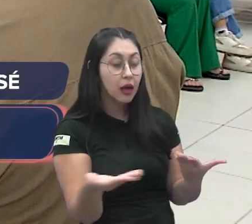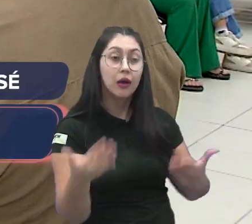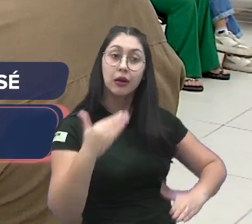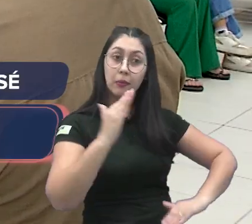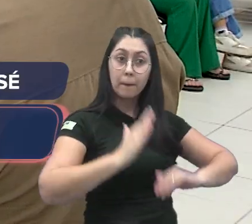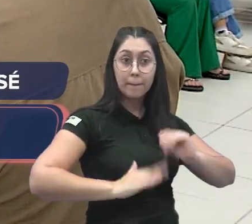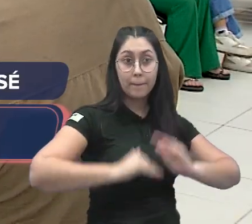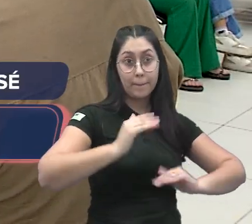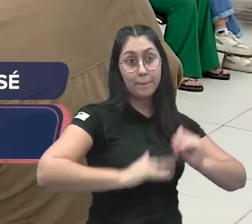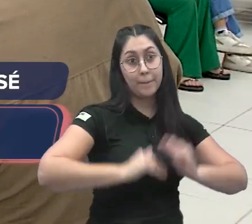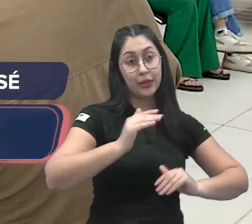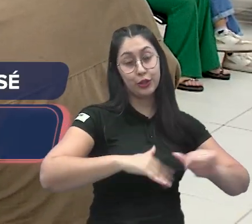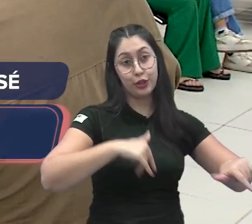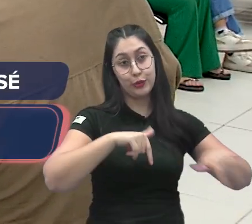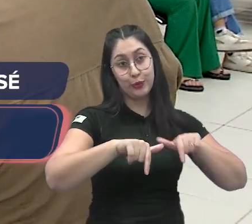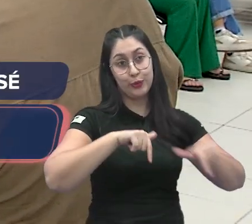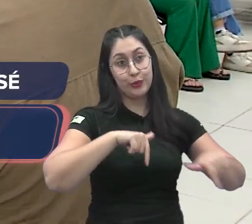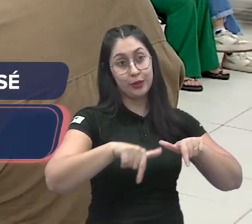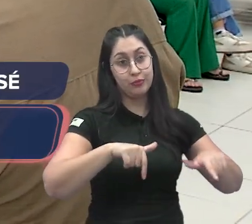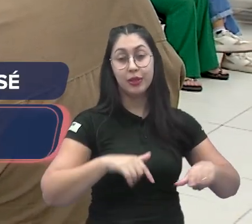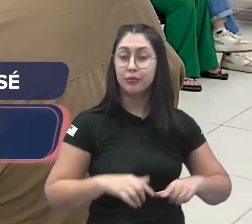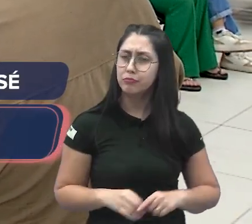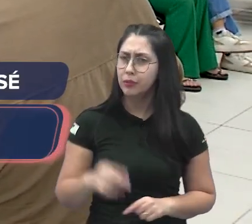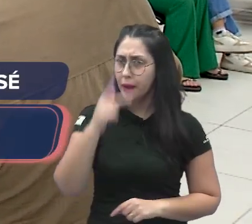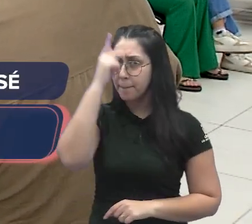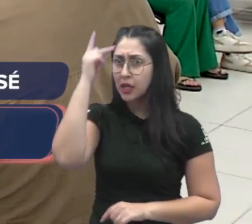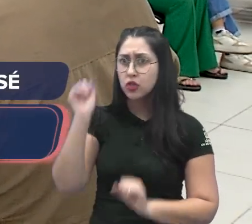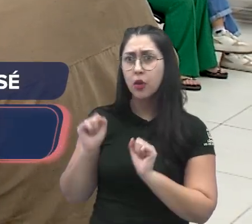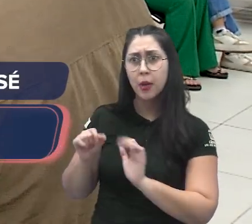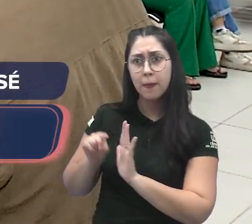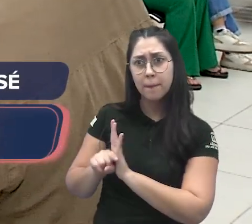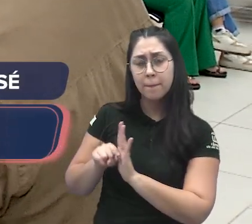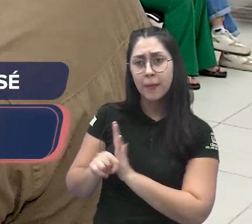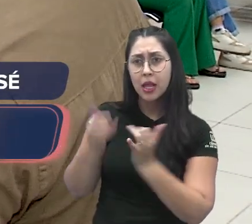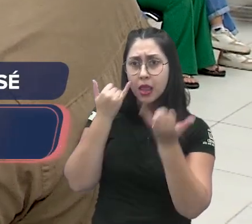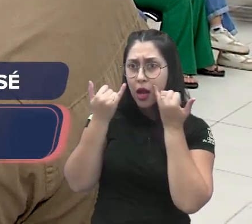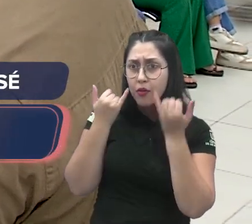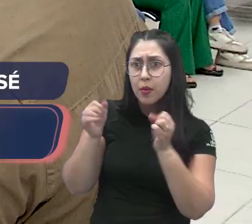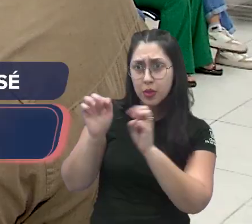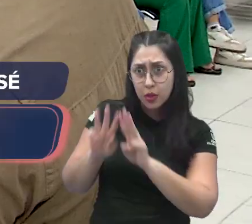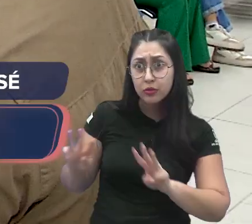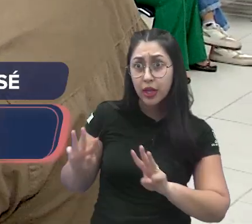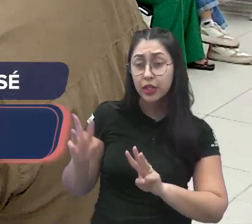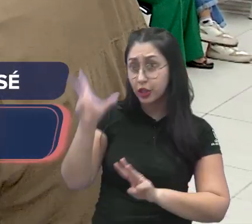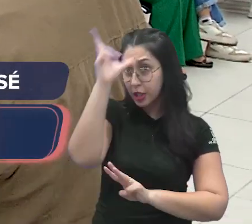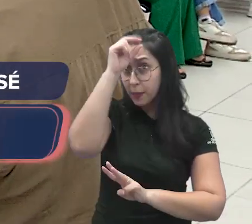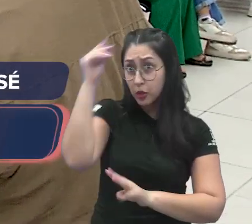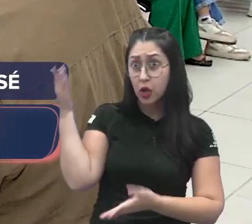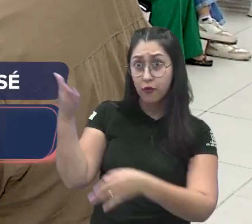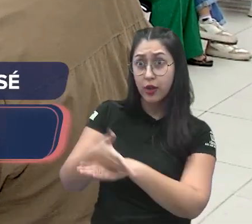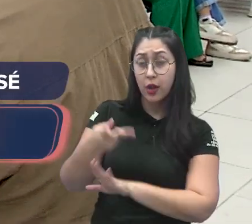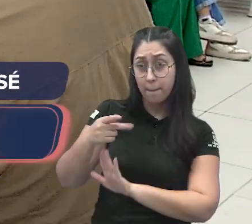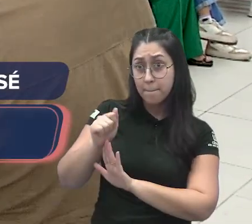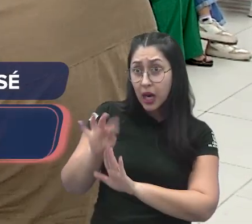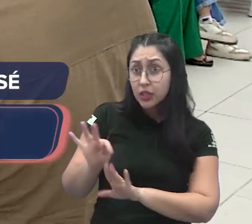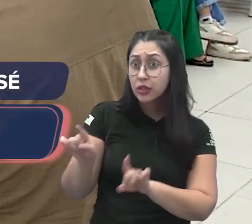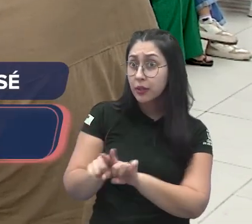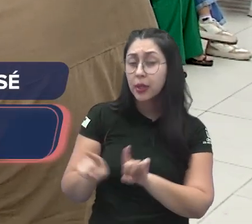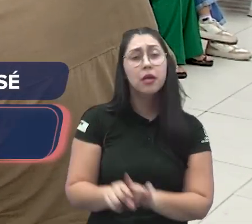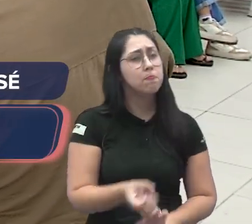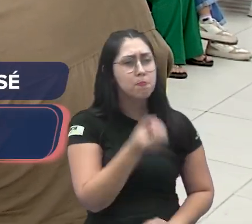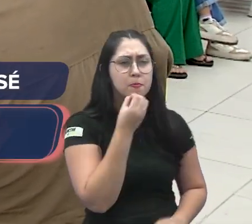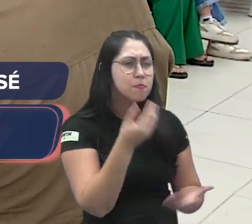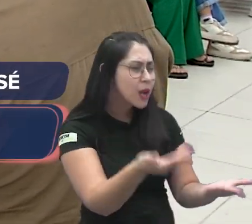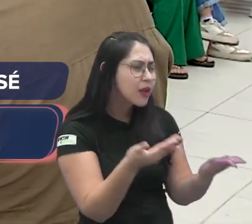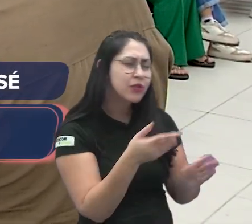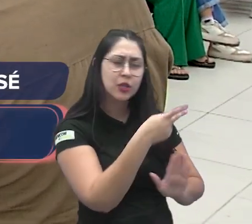aqueles pontos em que vão ser úteis para você no mundo do trabalho, né? A pessoa pode procurar informações no site da Prefeitura, pode vir até o pátio também? Pode vir